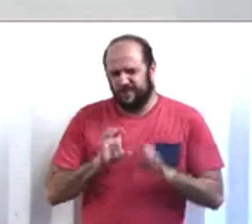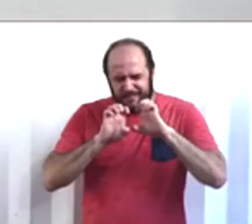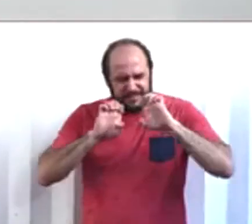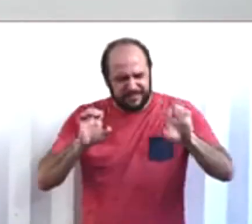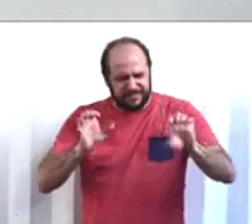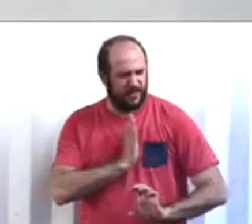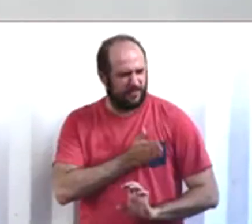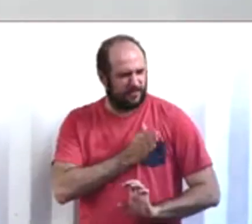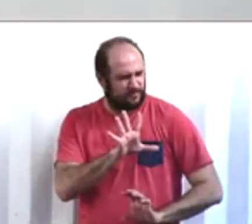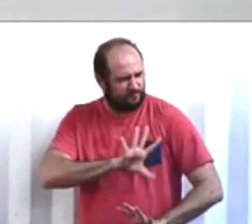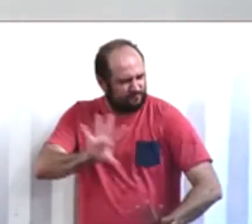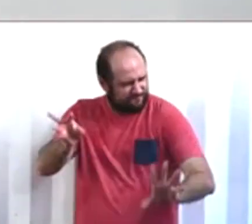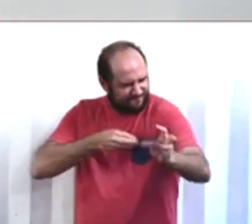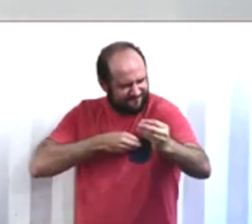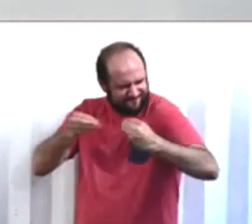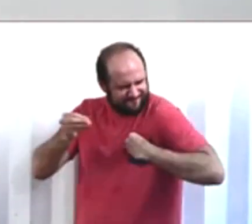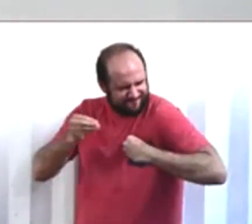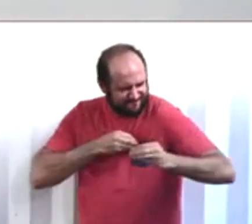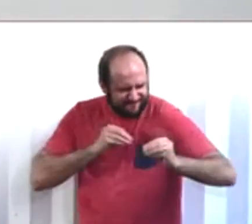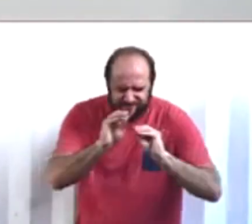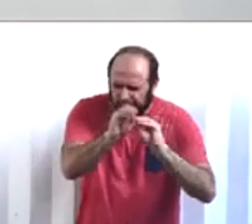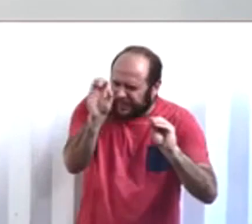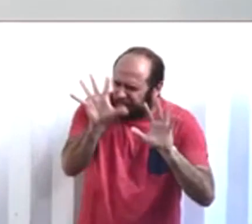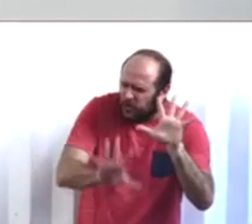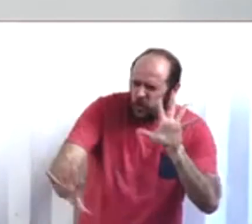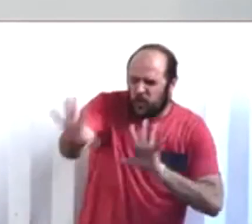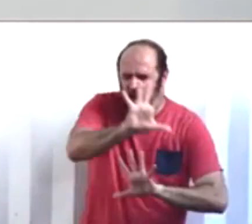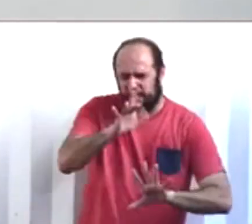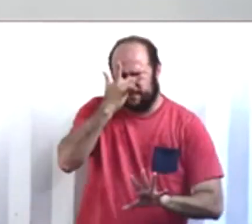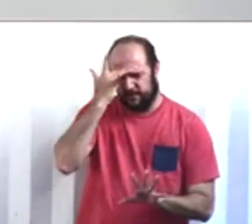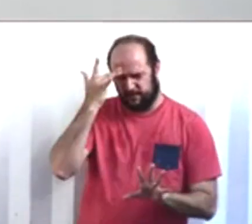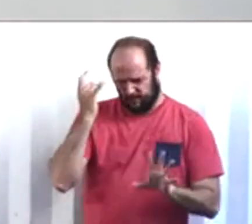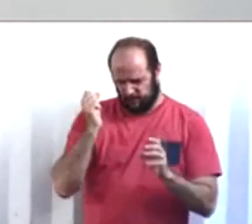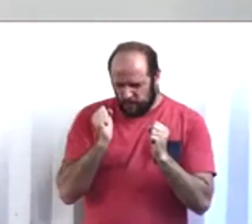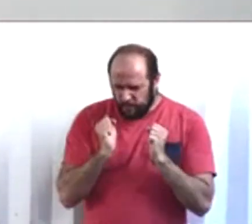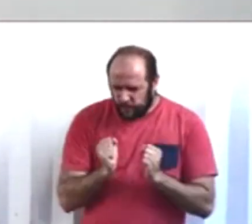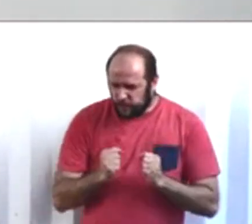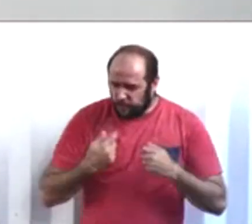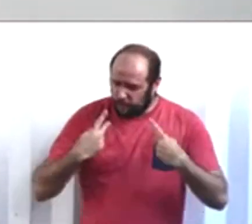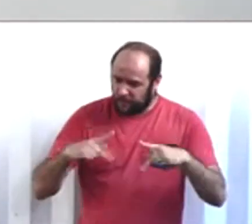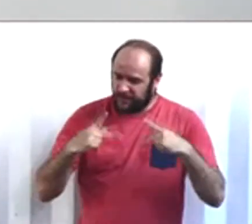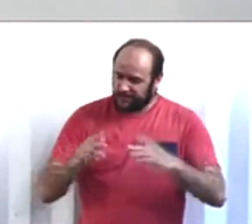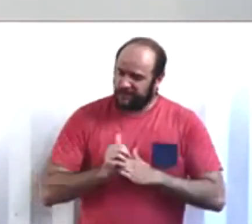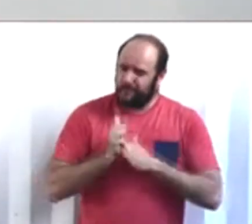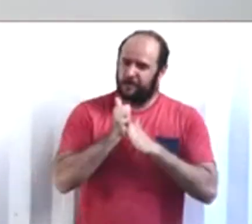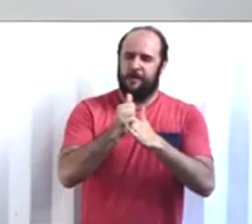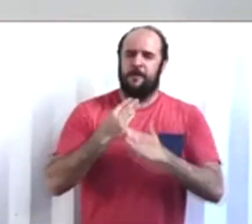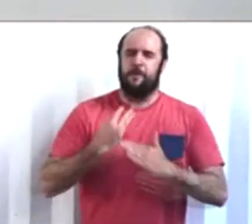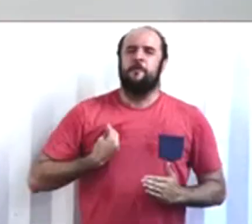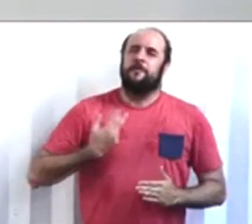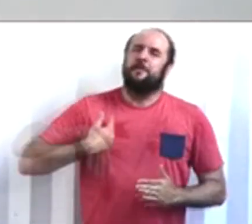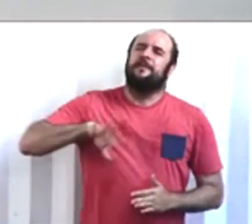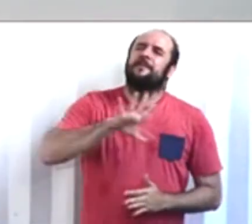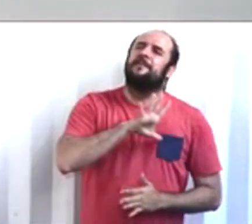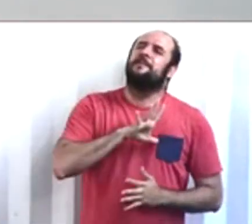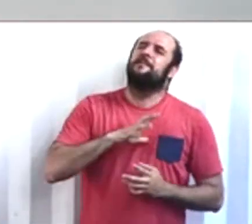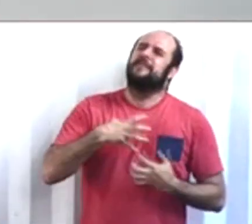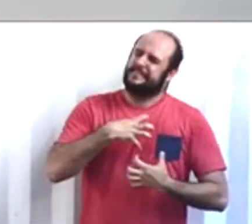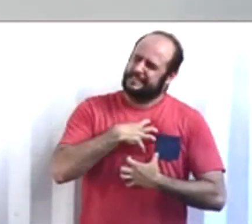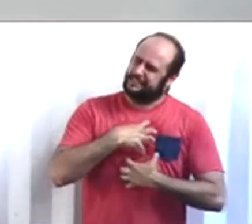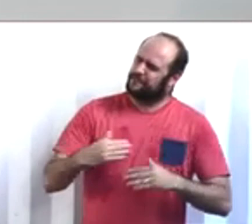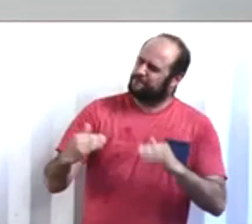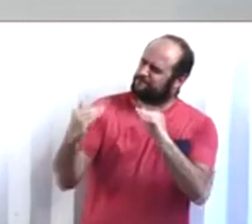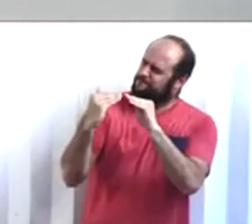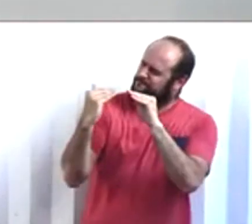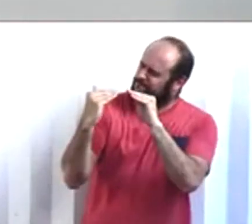nossos corações. Senhor, faz com que a pregação seja o que nos conduz. Senhor, faz com que nos